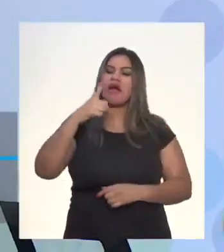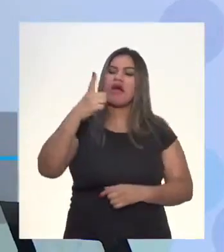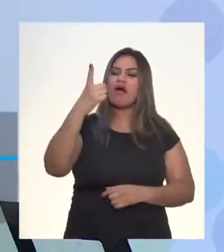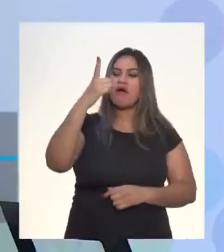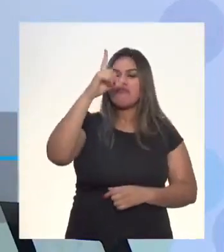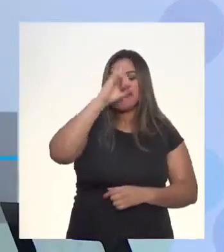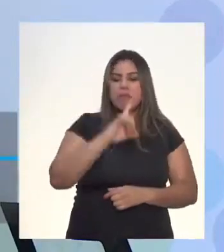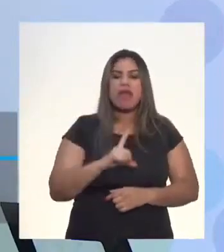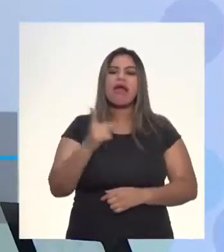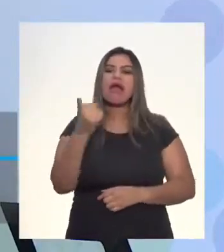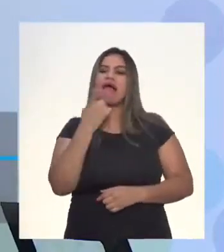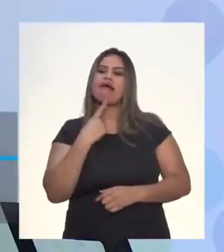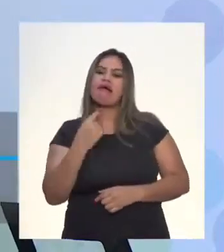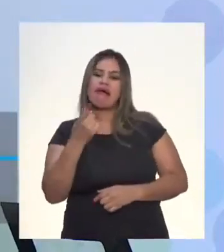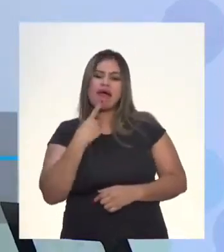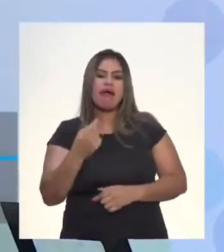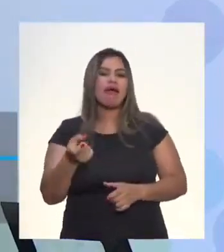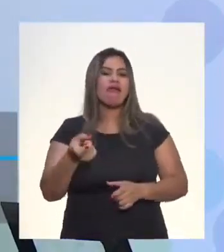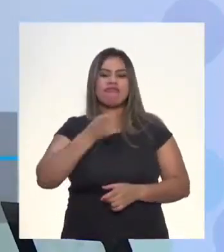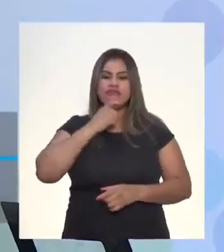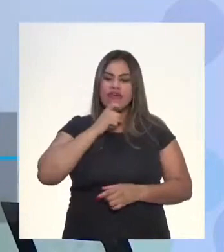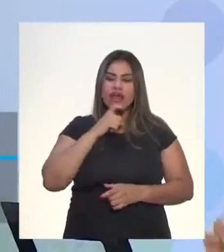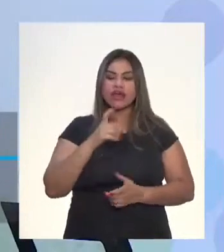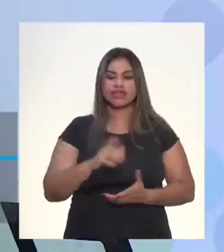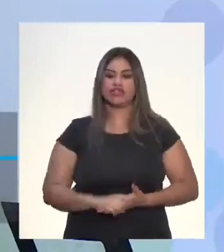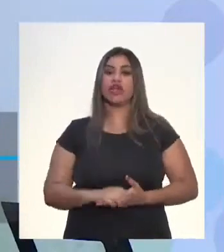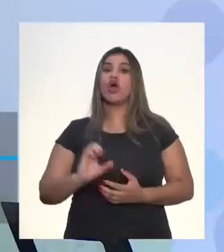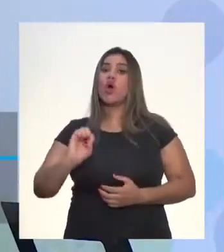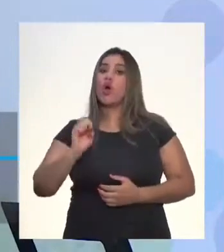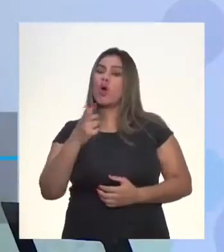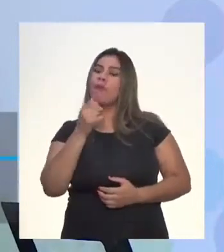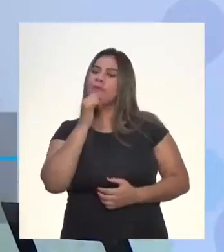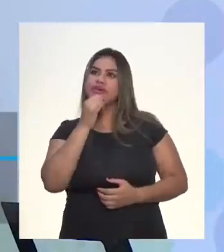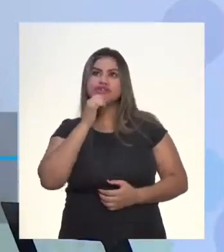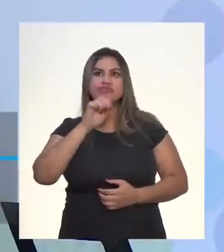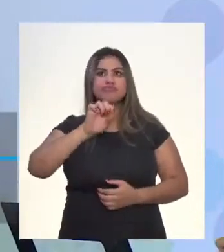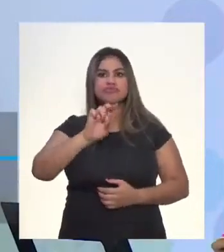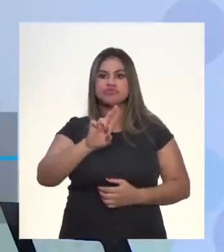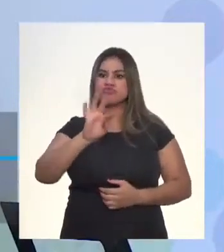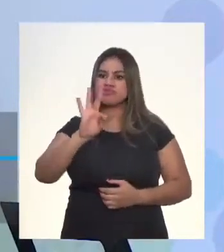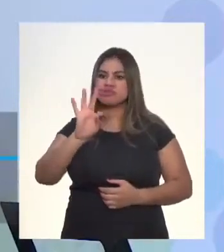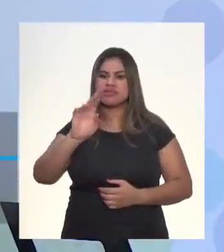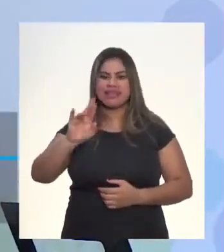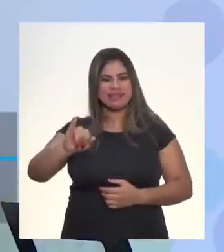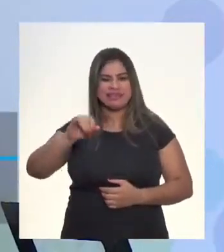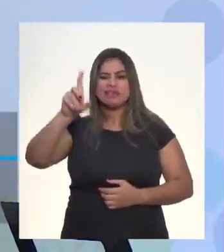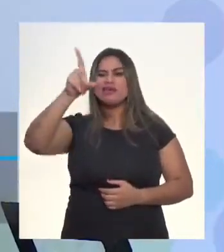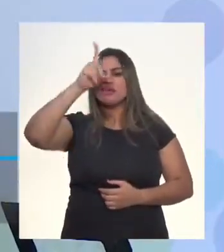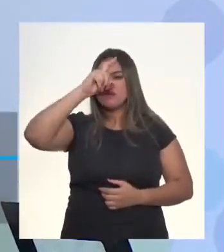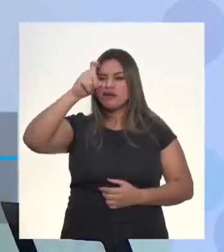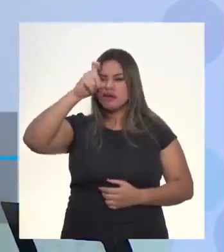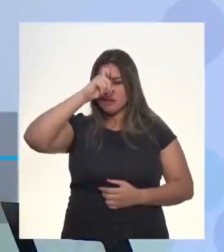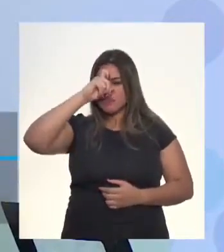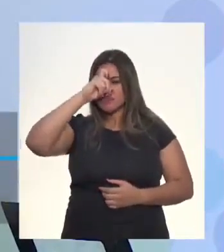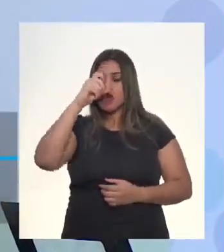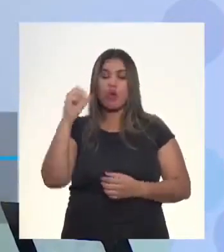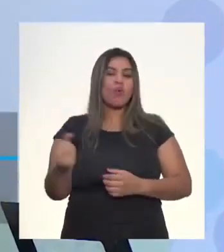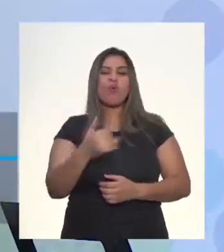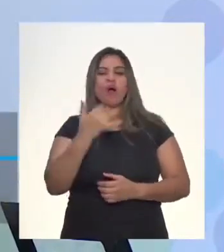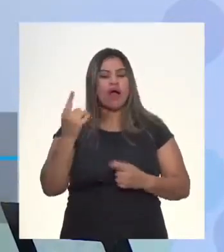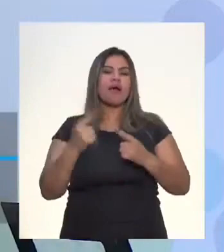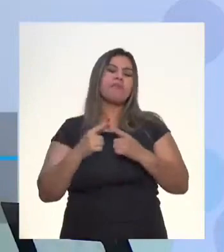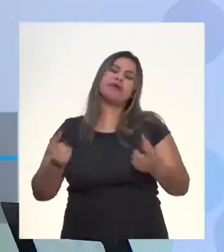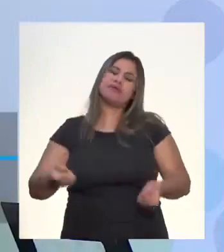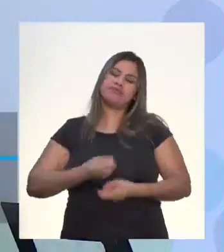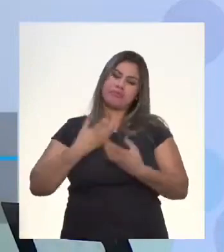nos dados. Quando a gente fala sobre a questão de leitos da UTI, necessidade de hospital de campanha, isso é feito como? Com base em dados. Quando a gente fala,